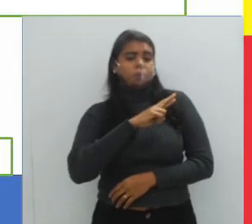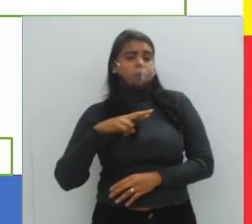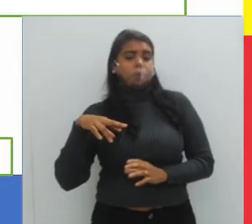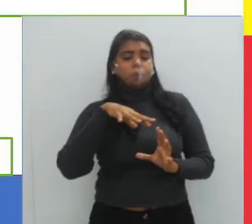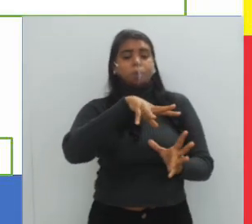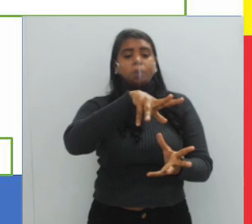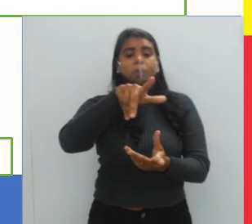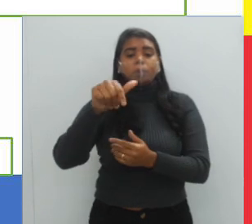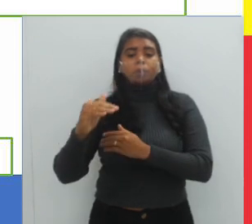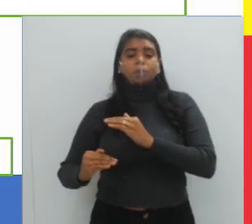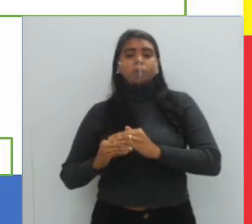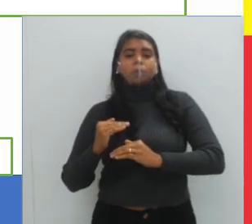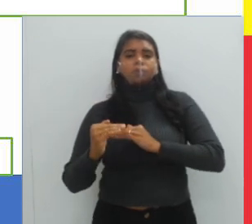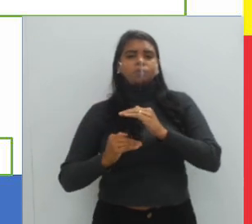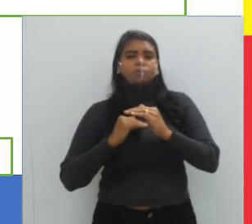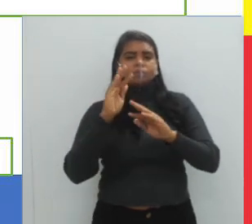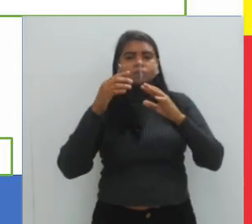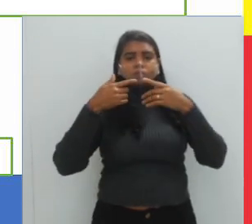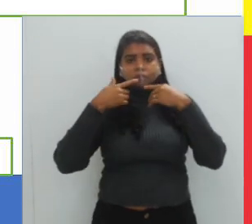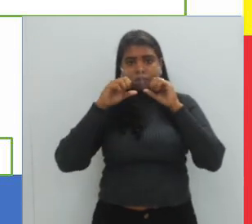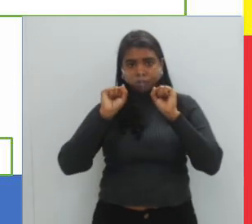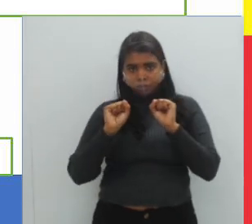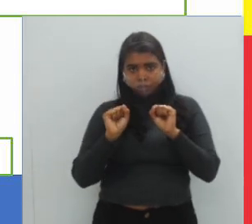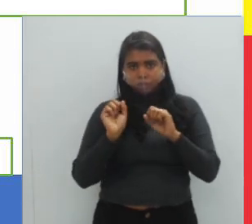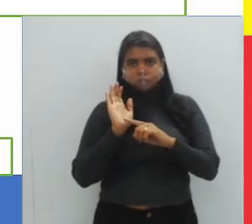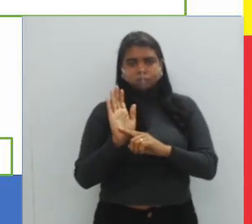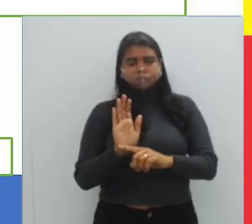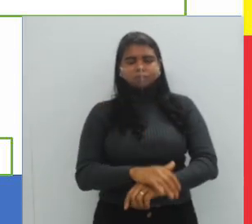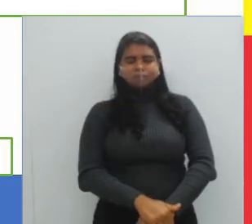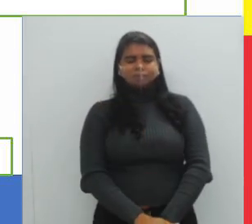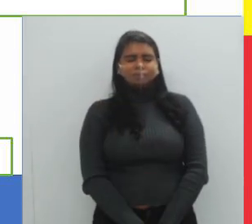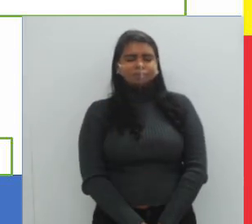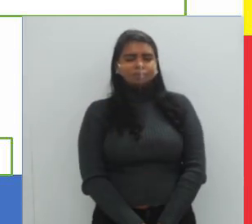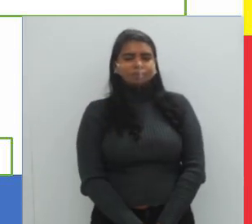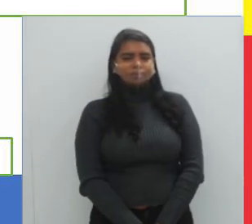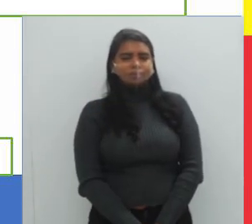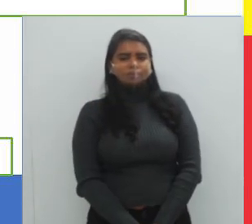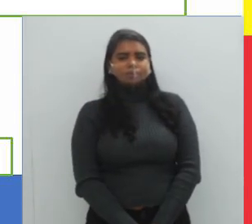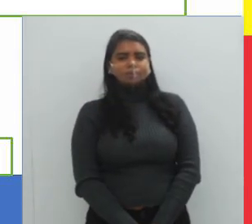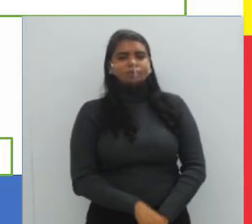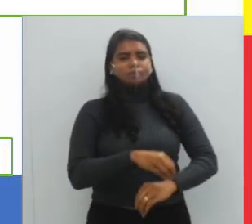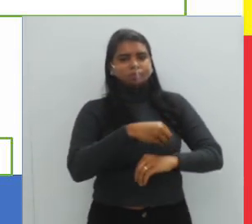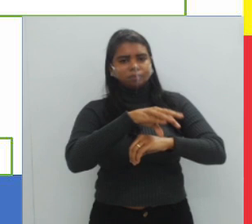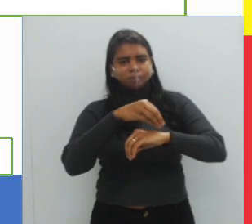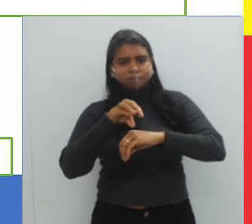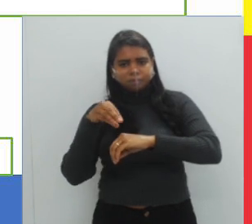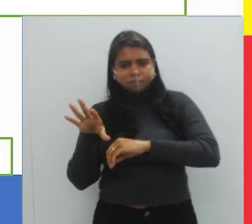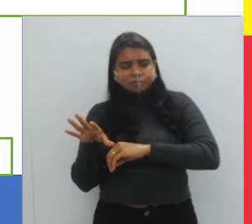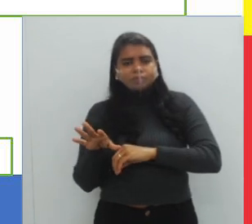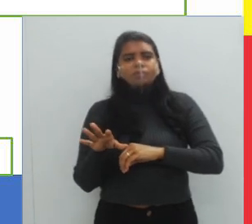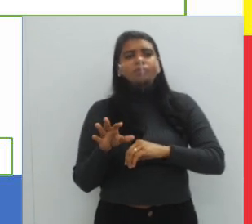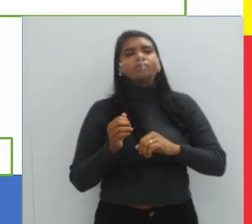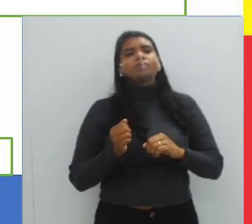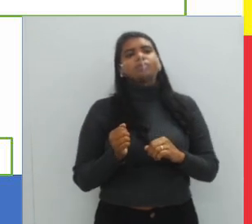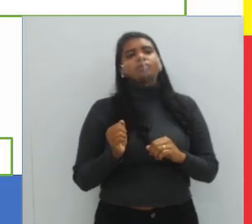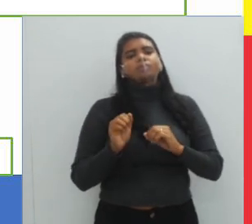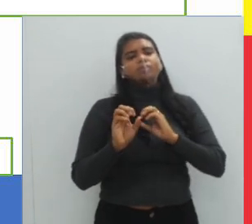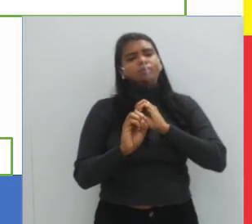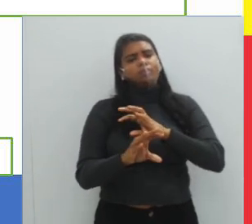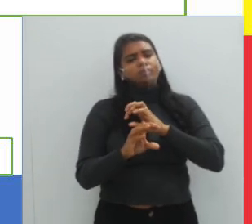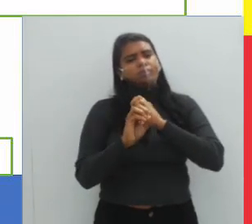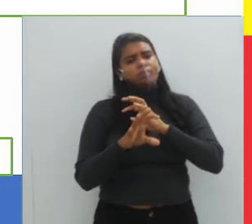mundo todo se desenvolvem por meio da linguagem simbólica. Olha aí, o símbolo que transmite em seus